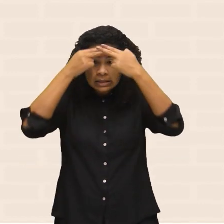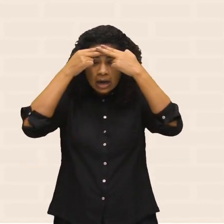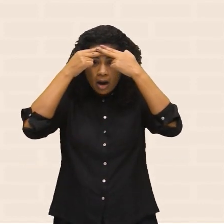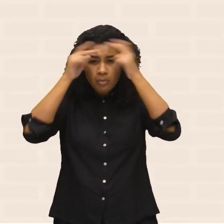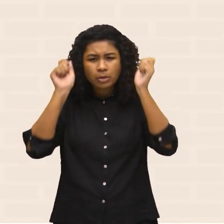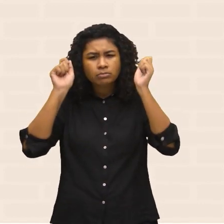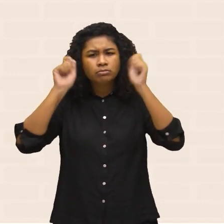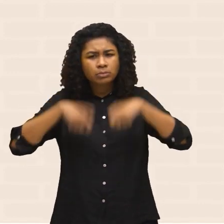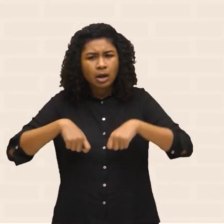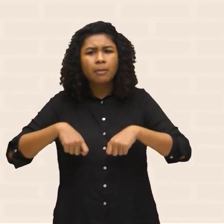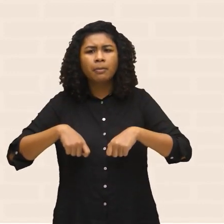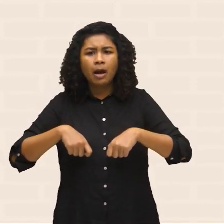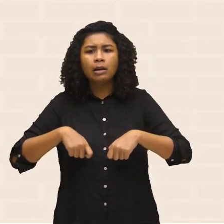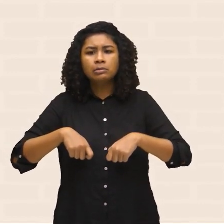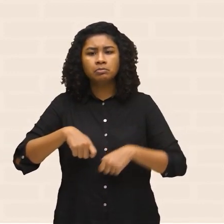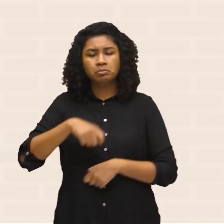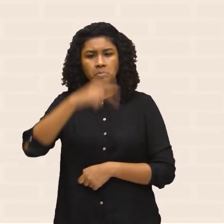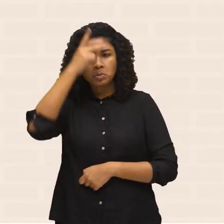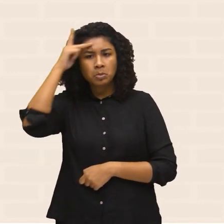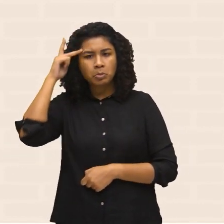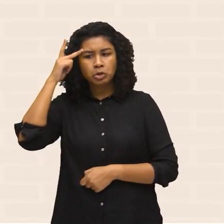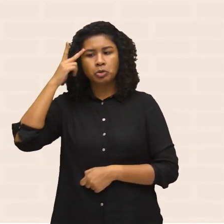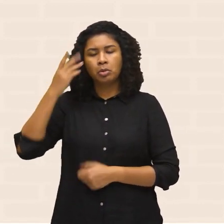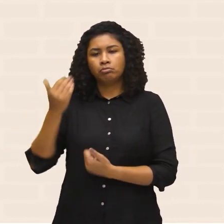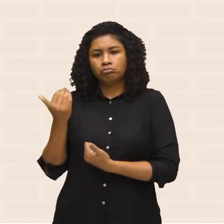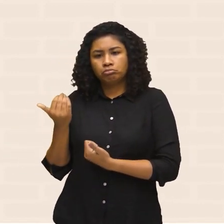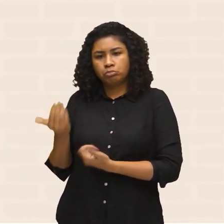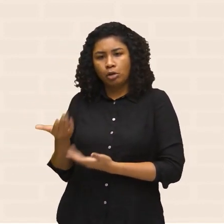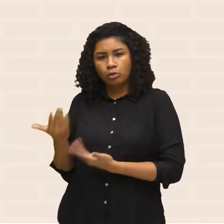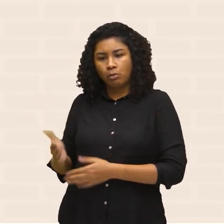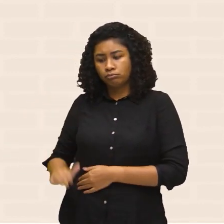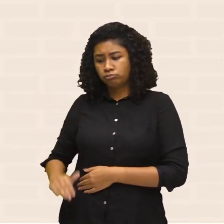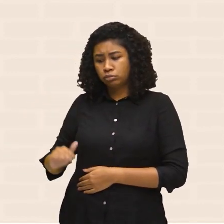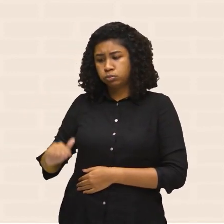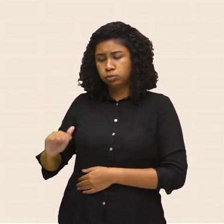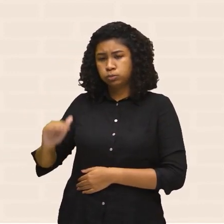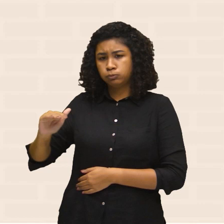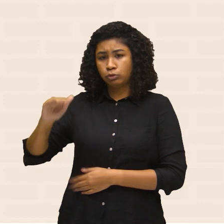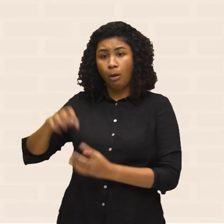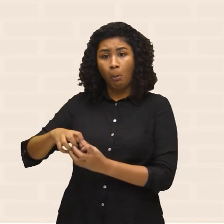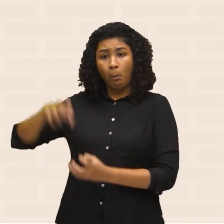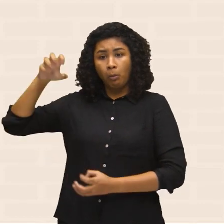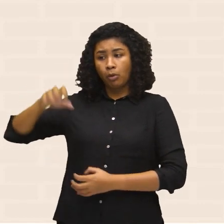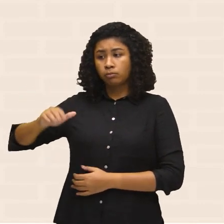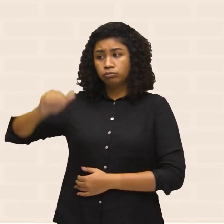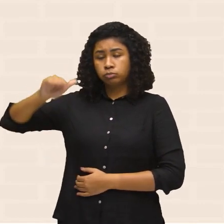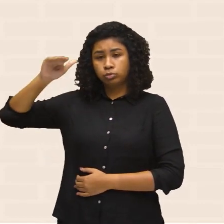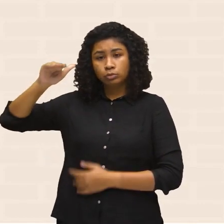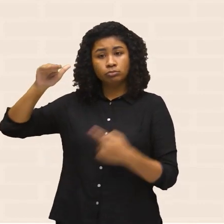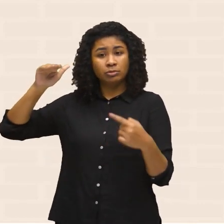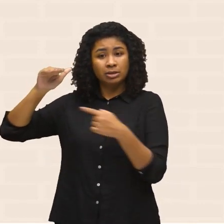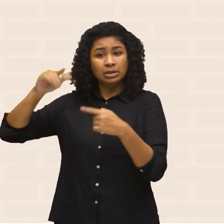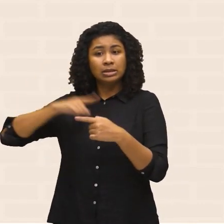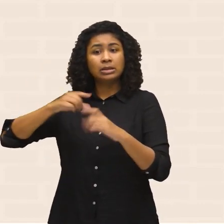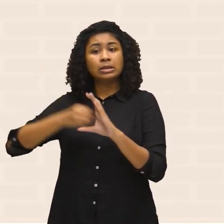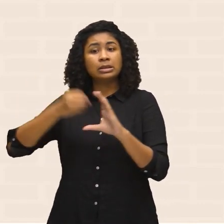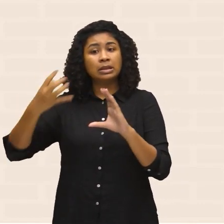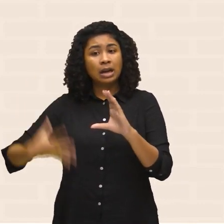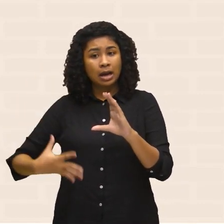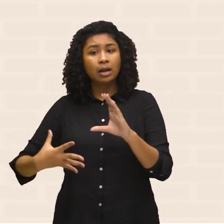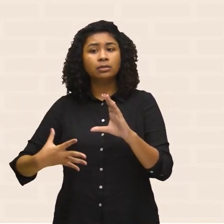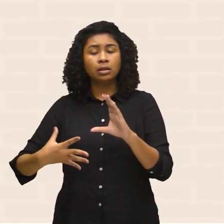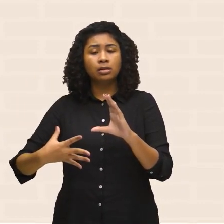quê? Um adolescente e um adulto. Esse adolescente ou adulto, ele pode começar